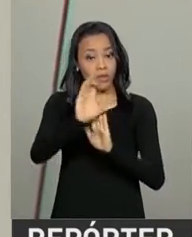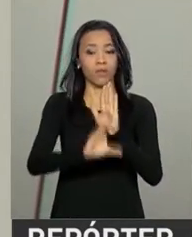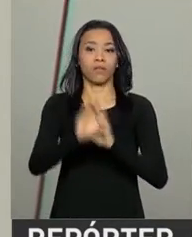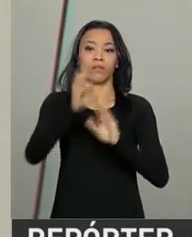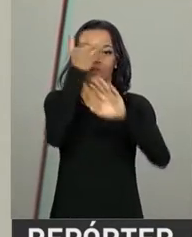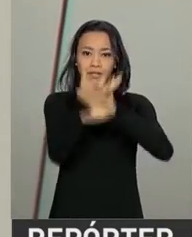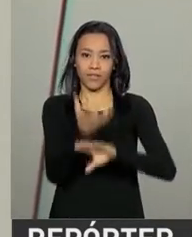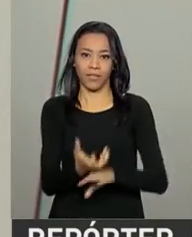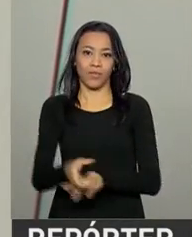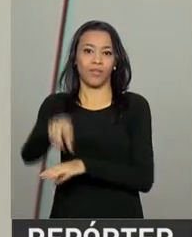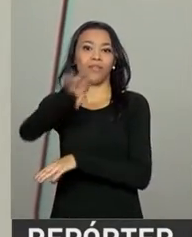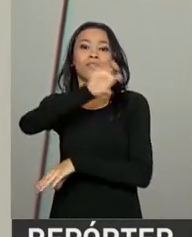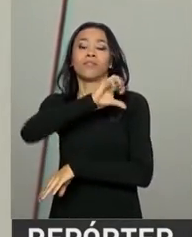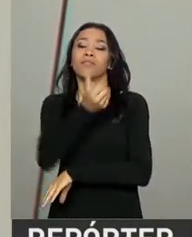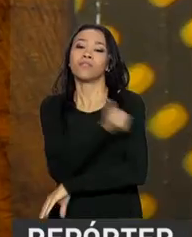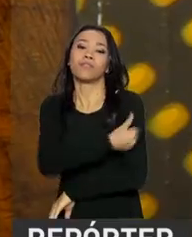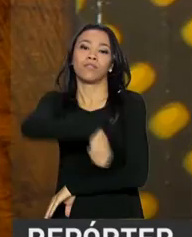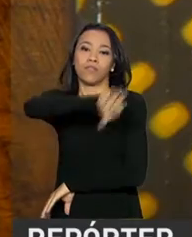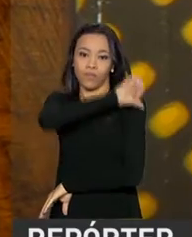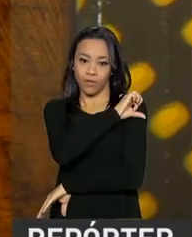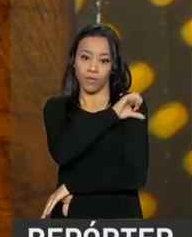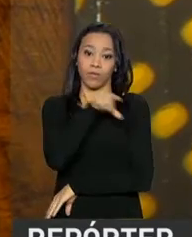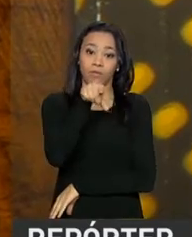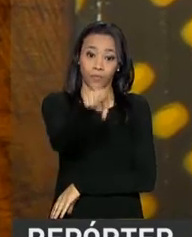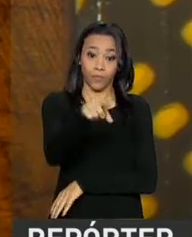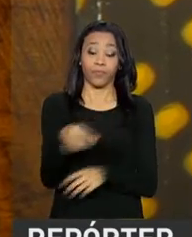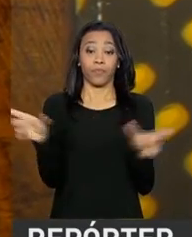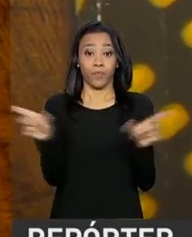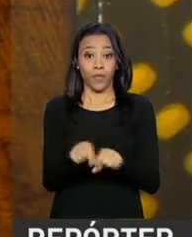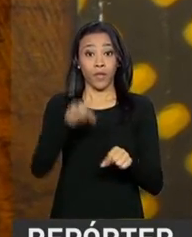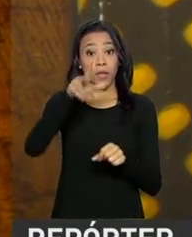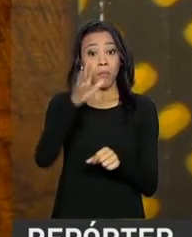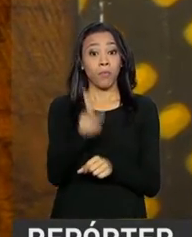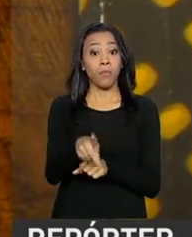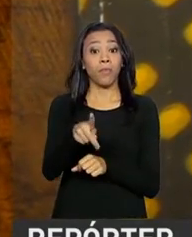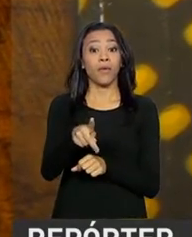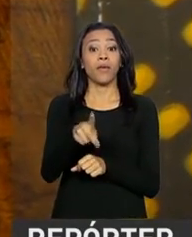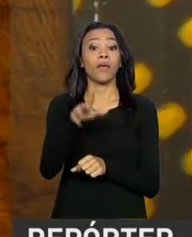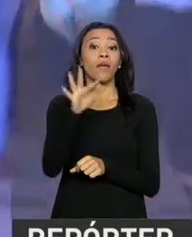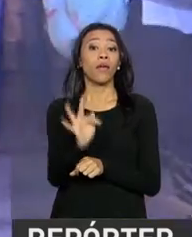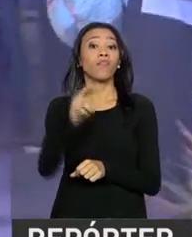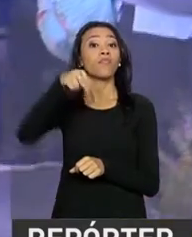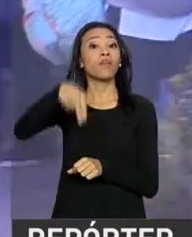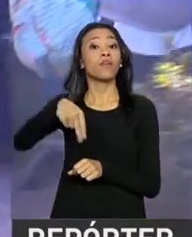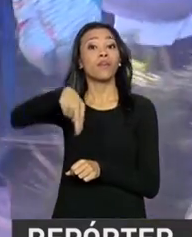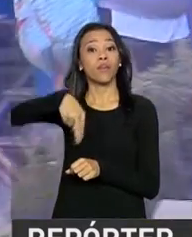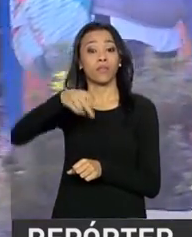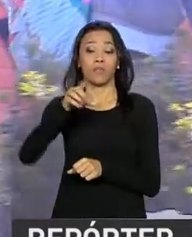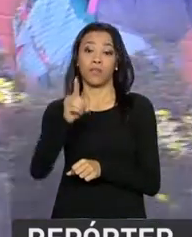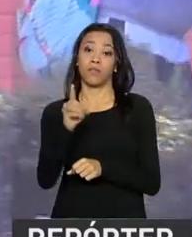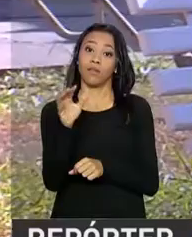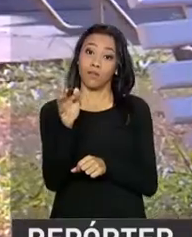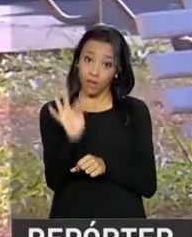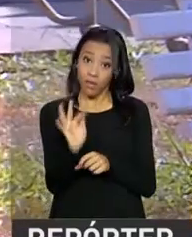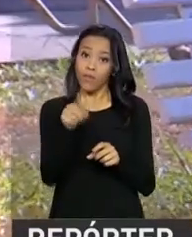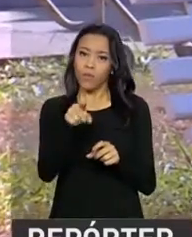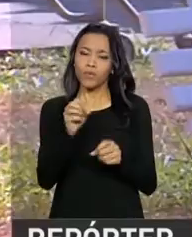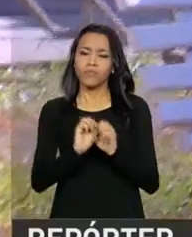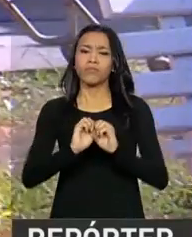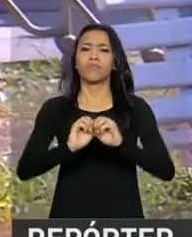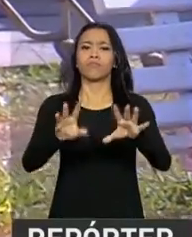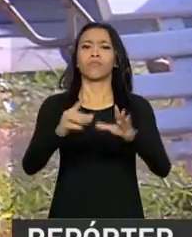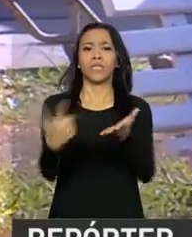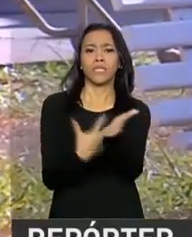na escolha o fundo nacional do desenvolvimento da educação fnde disponibilizou em seu portal o